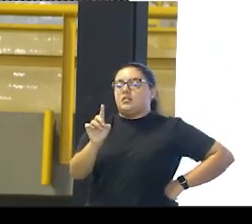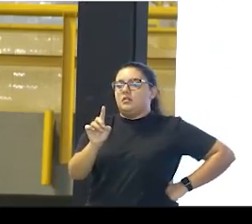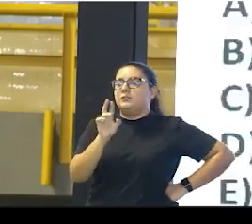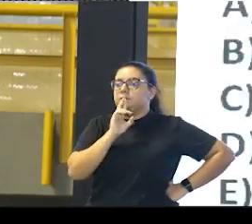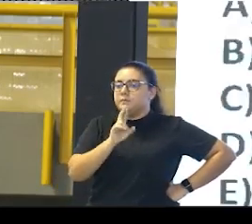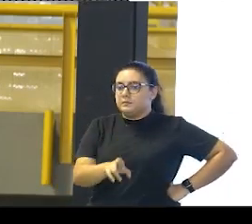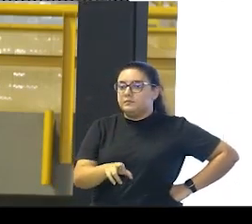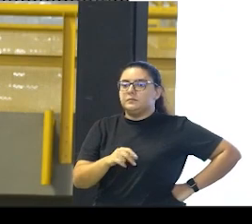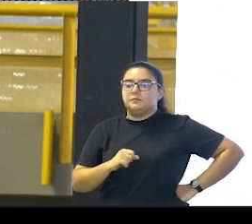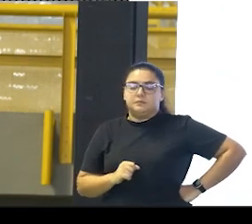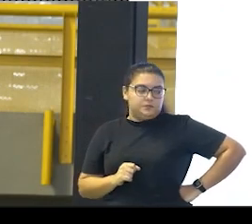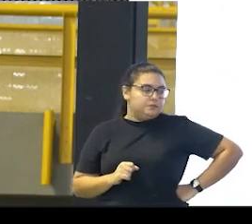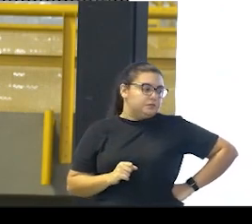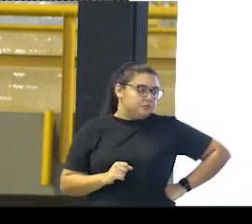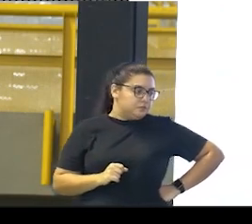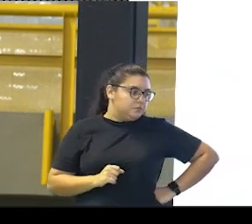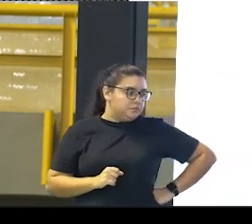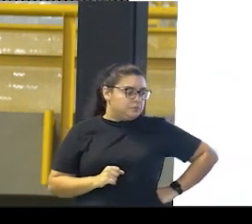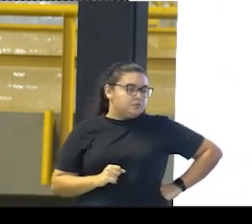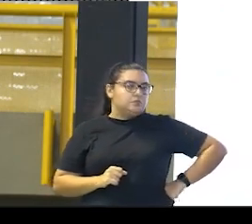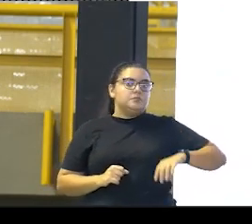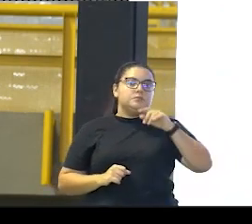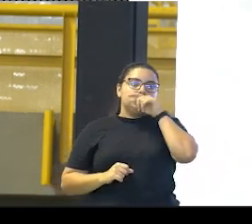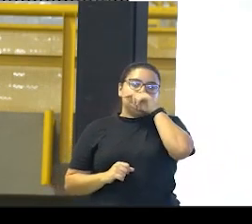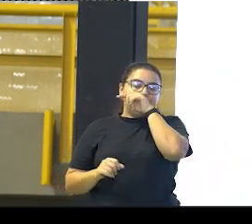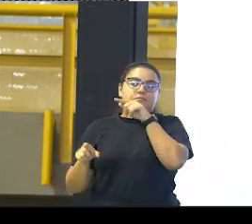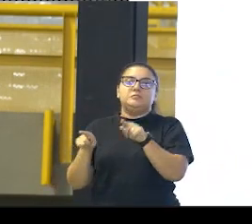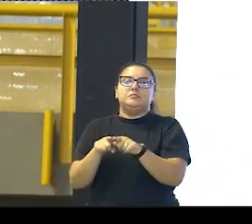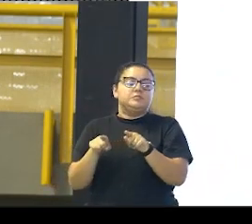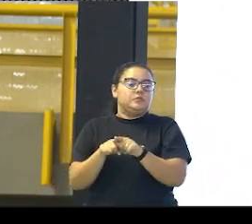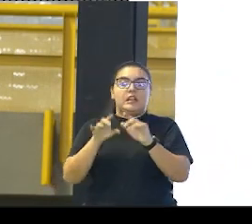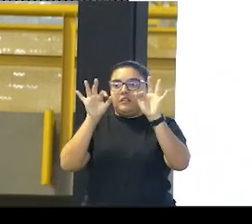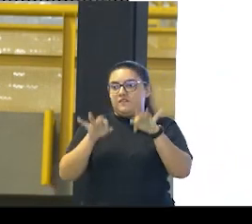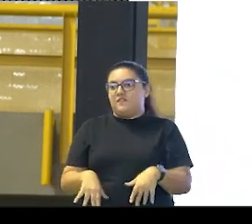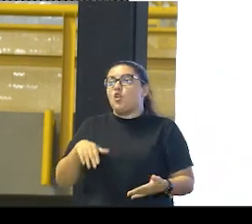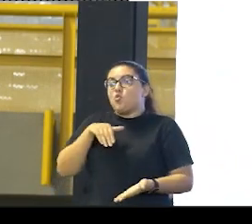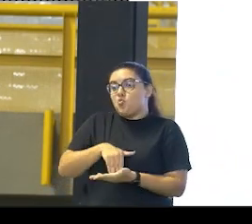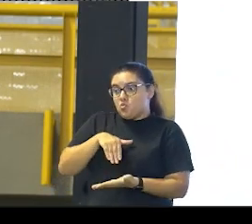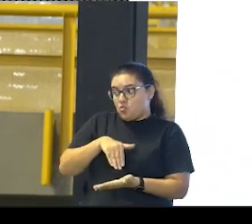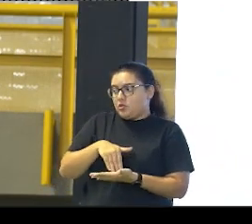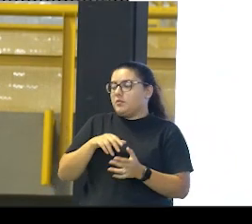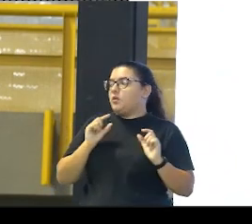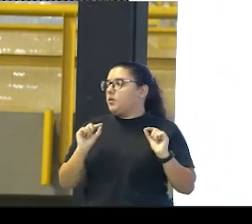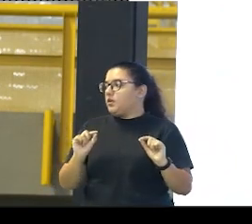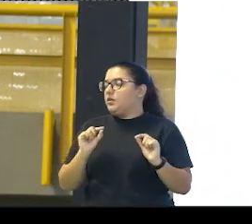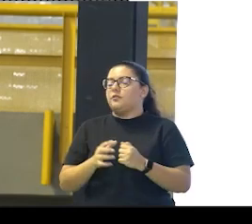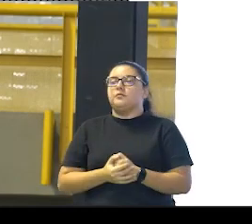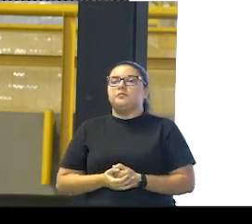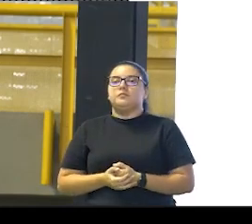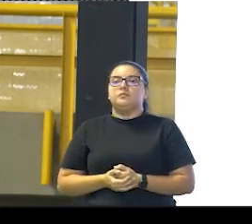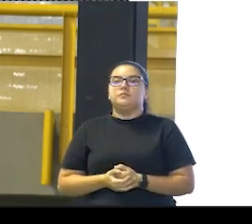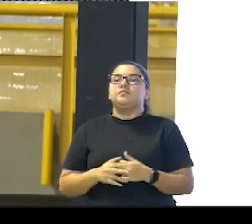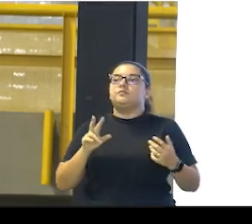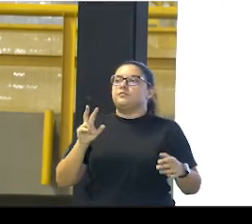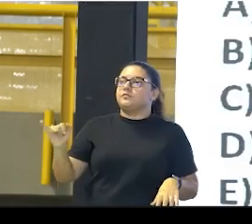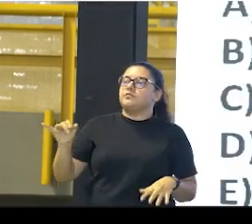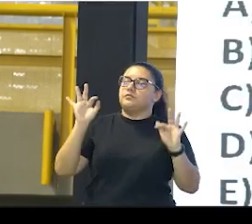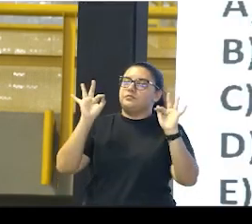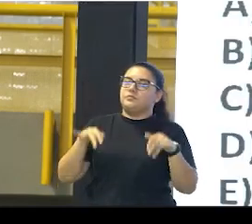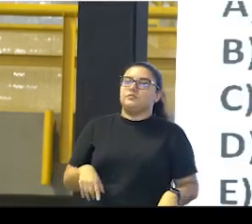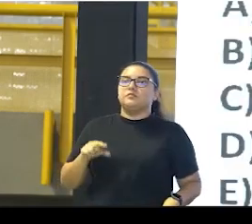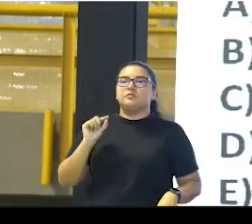Seno sobre cosseno. Se você dividir o 2 com 2, raiz de 3 sobre 1 vai dar quanto? Raiz de 3.